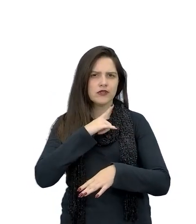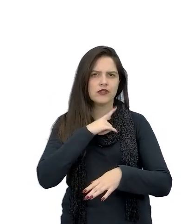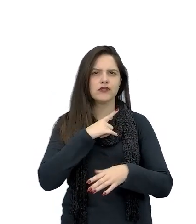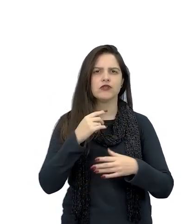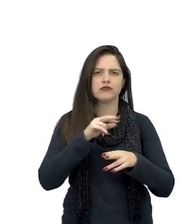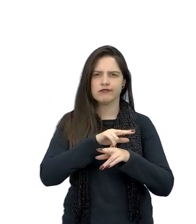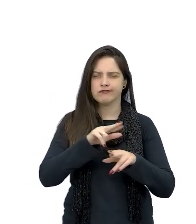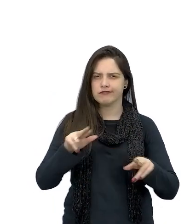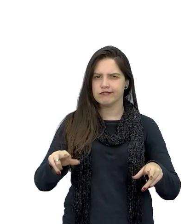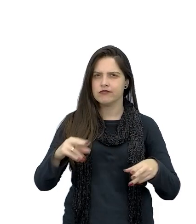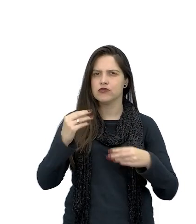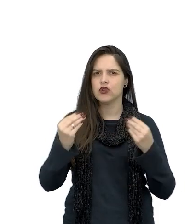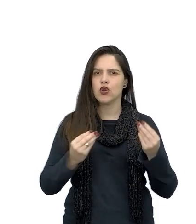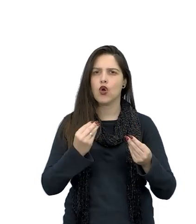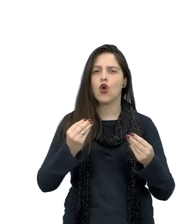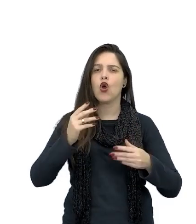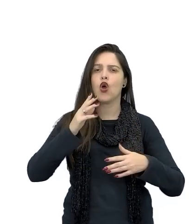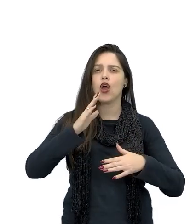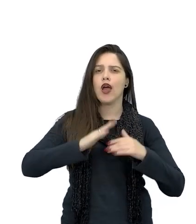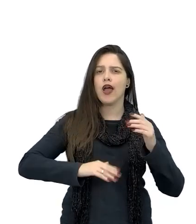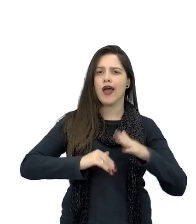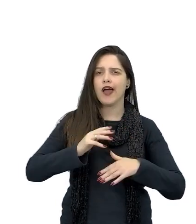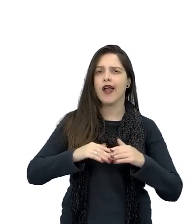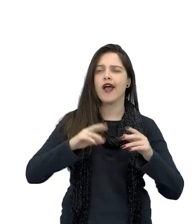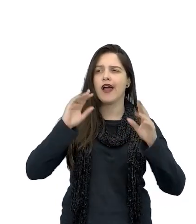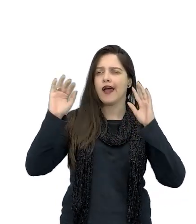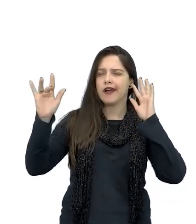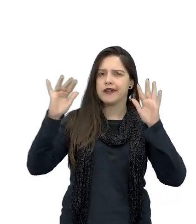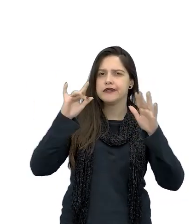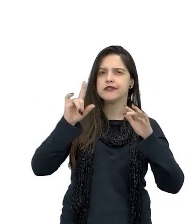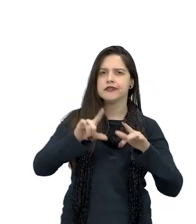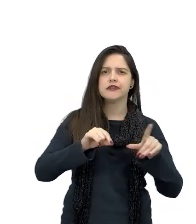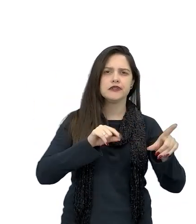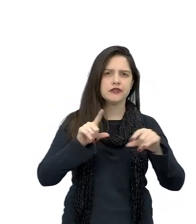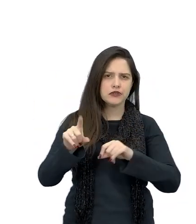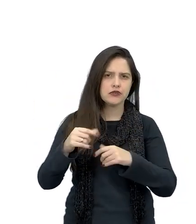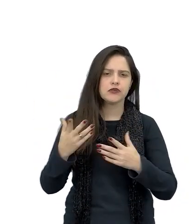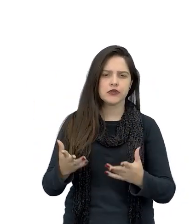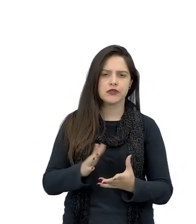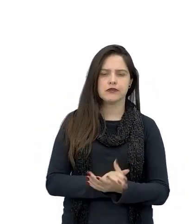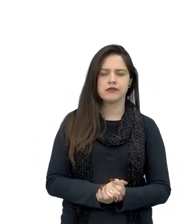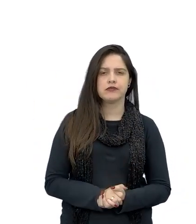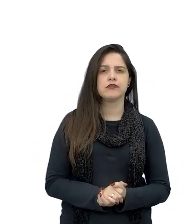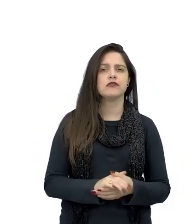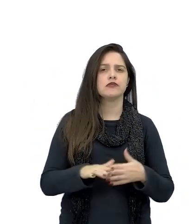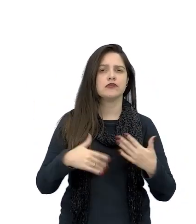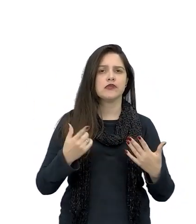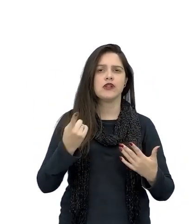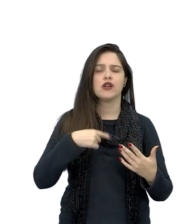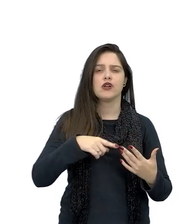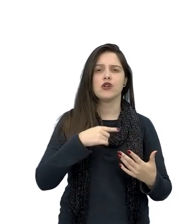uma vez a oportunidade de refletirem sobre essas escolhas feitas. Então, vamos para mais